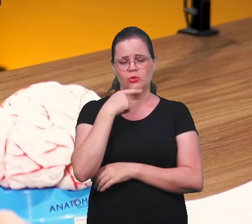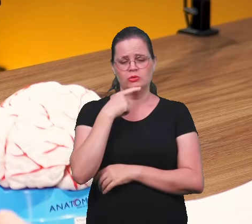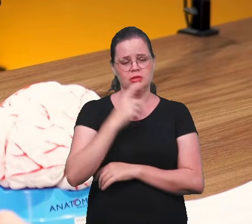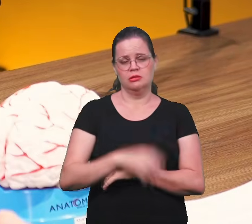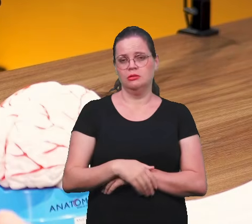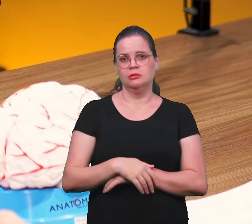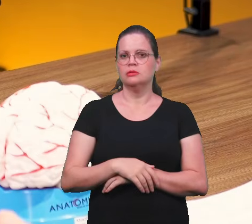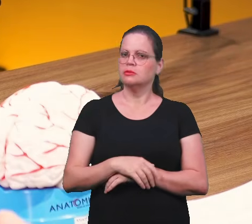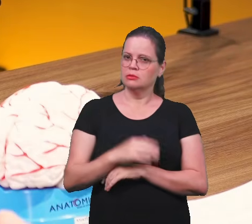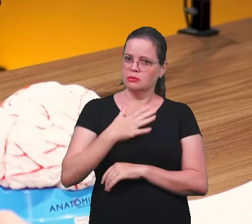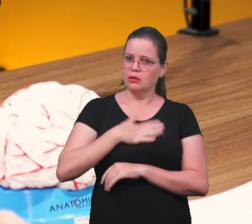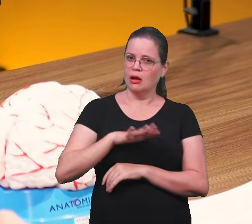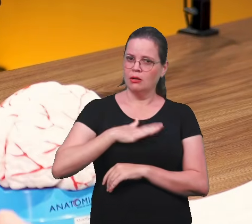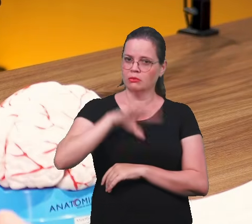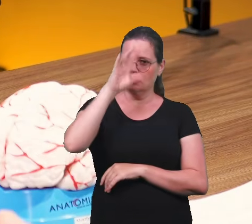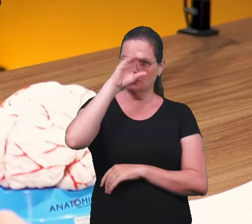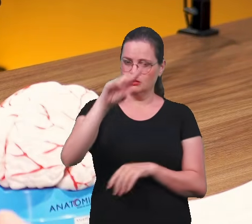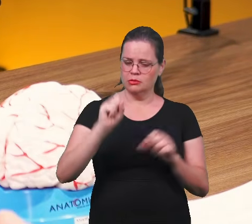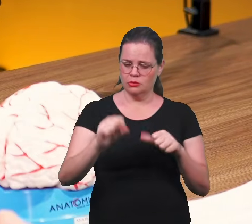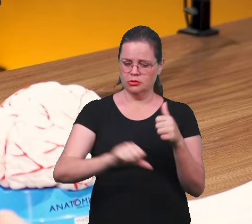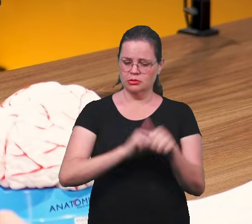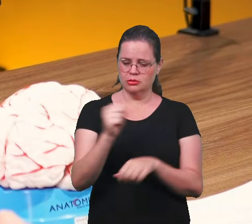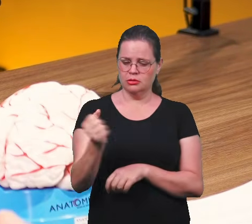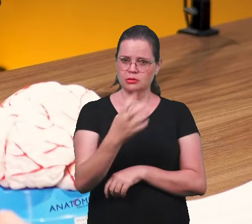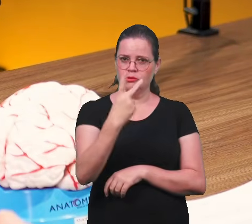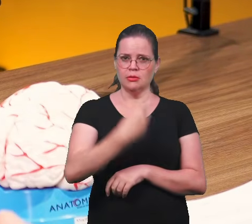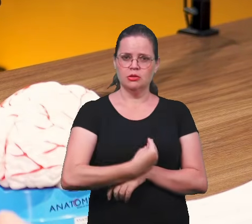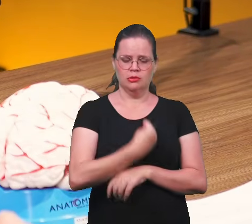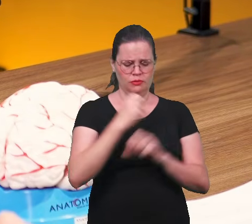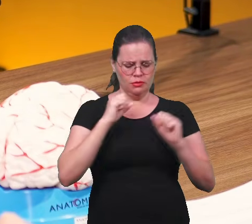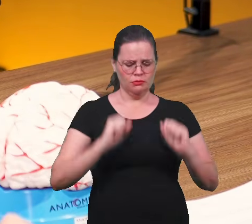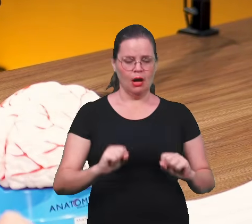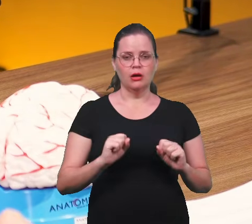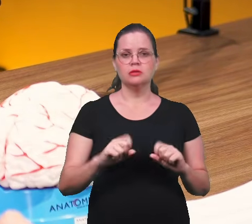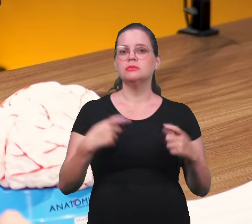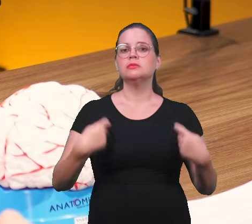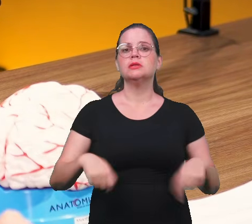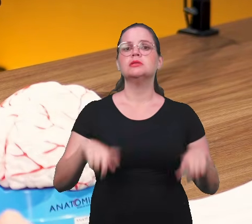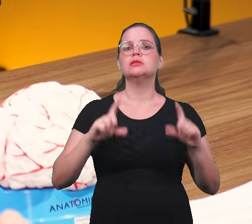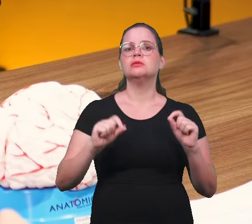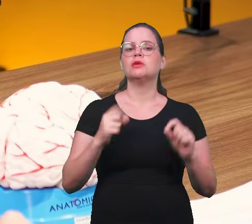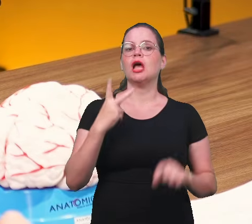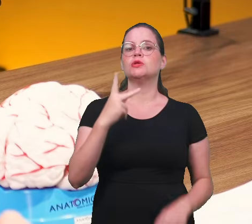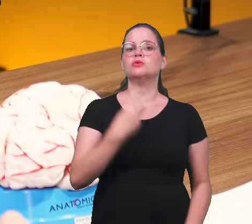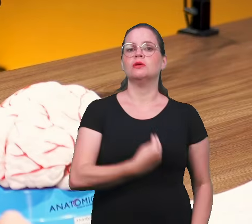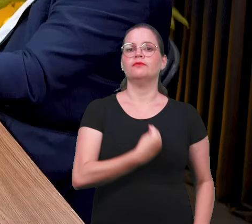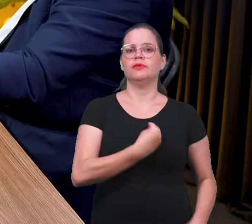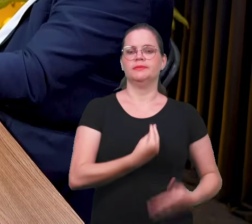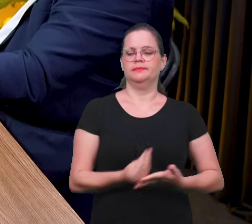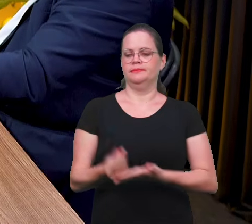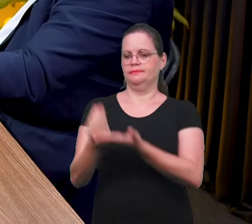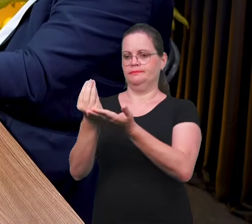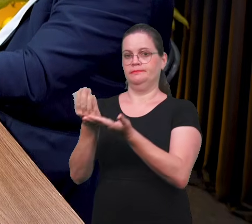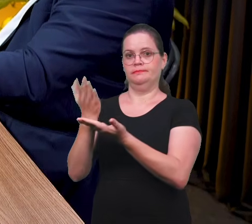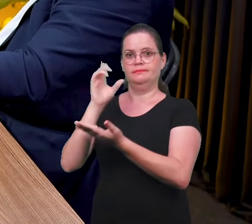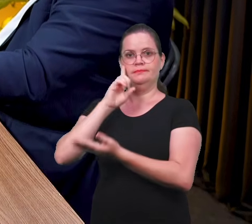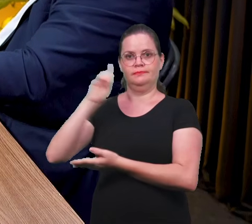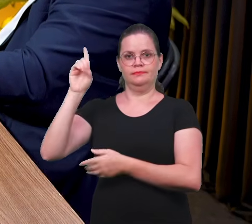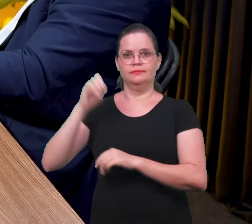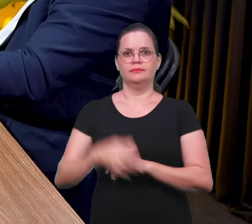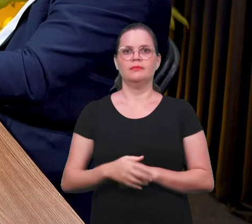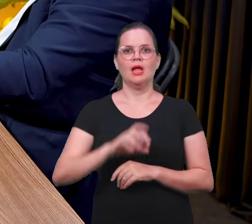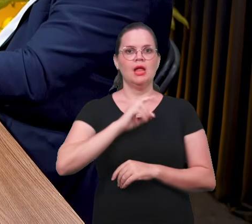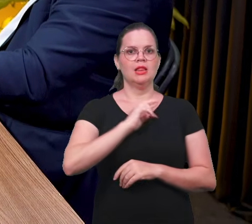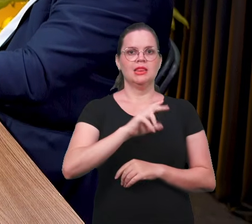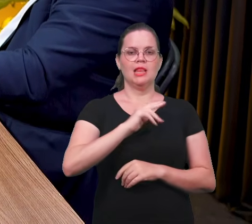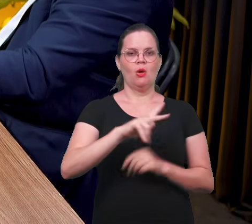Senhor pode mudar. Ele é poderoso para transformar. Basta entregar a ele o coração. Não é uma reforma,